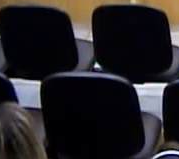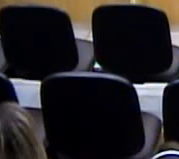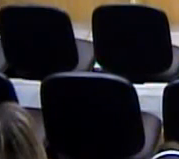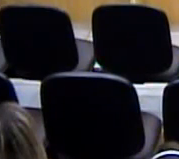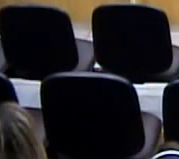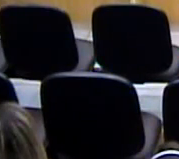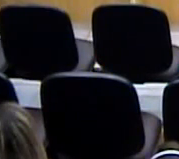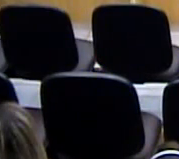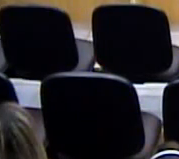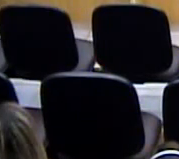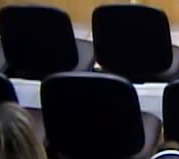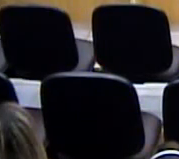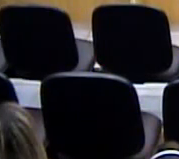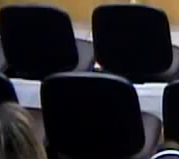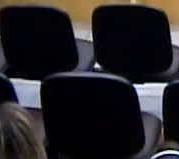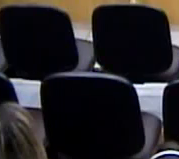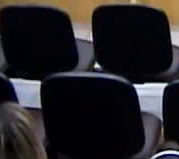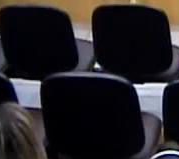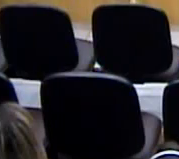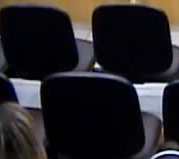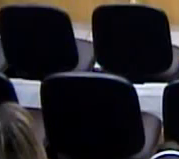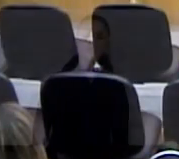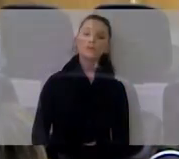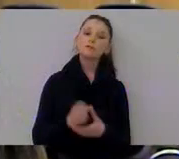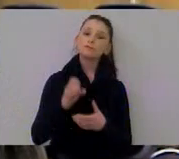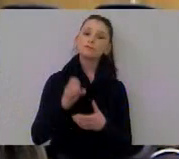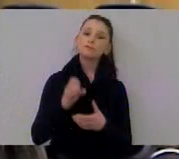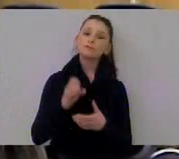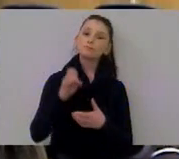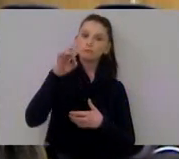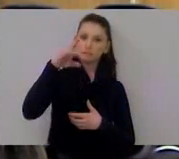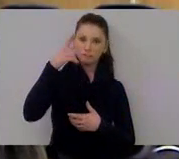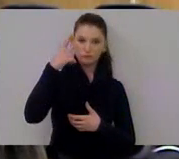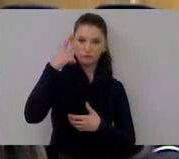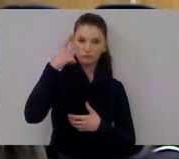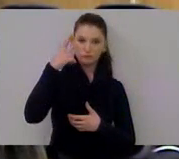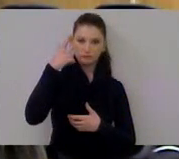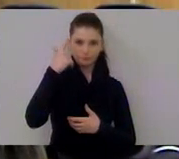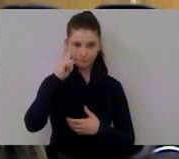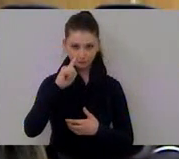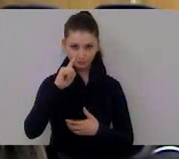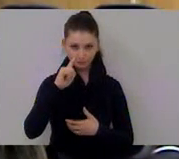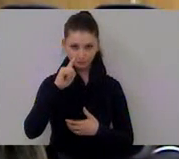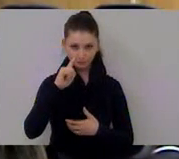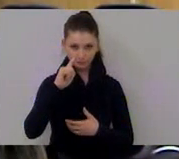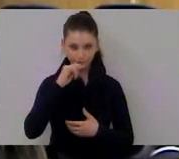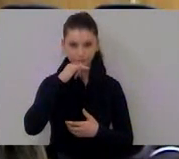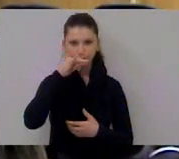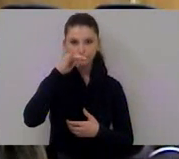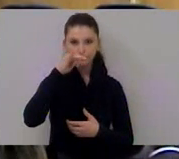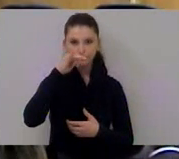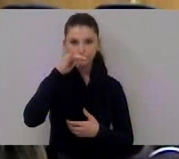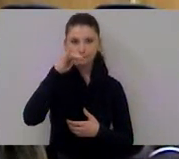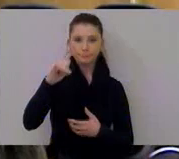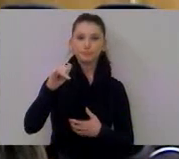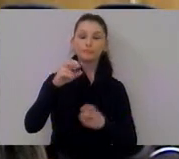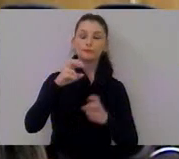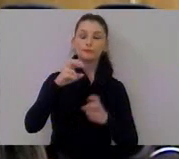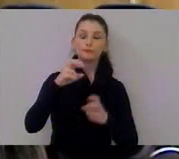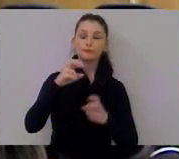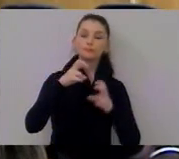Só repetindo a informação aos vereadores, a sessão de